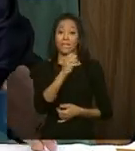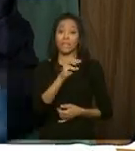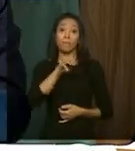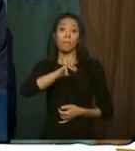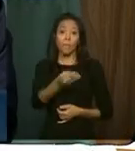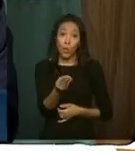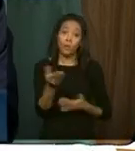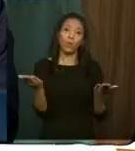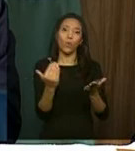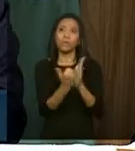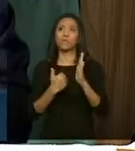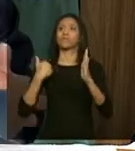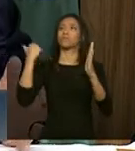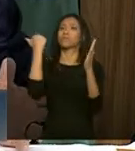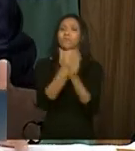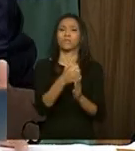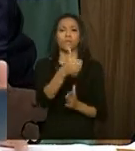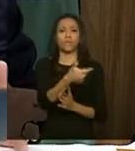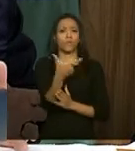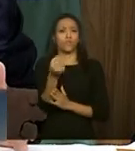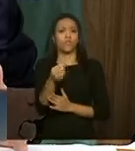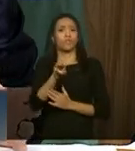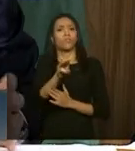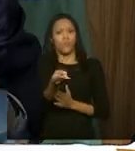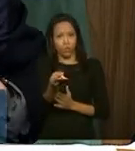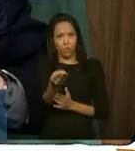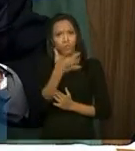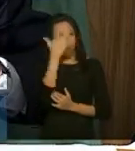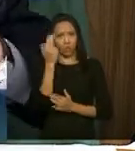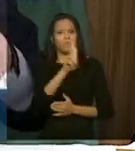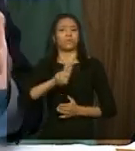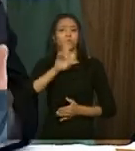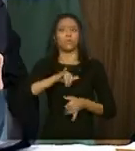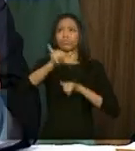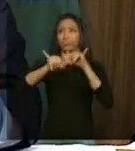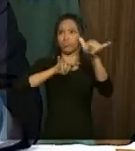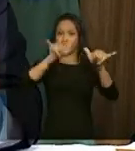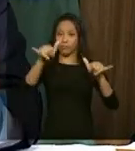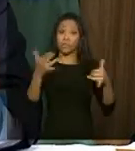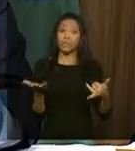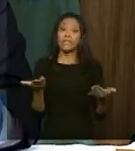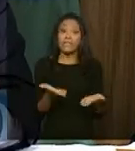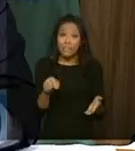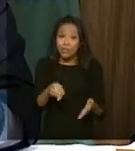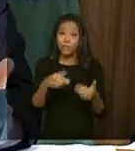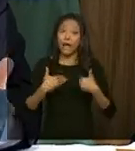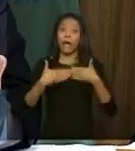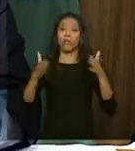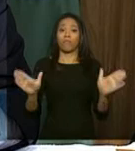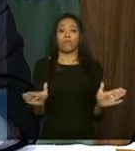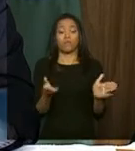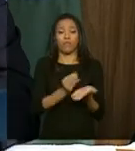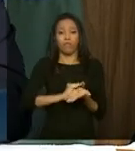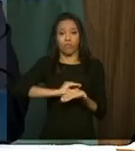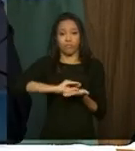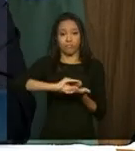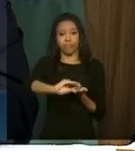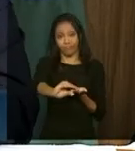2002, hoje temos 120 milhões de passageiros. Então, isso abriu um espaço para o investimento privado nos